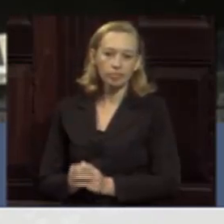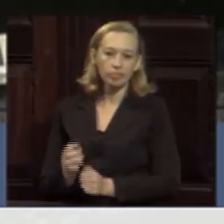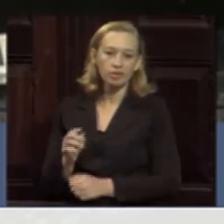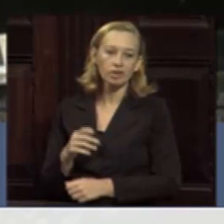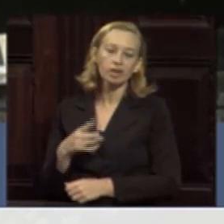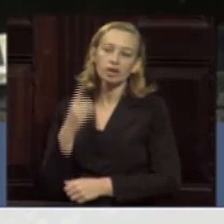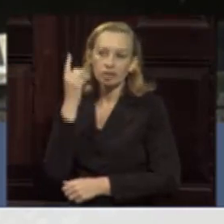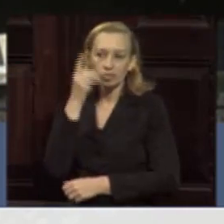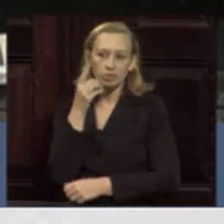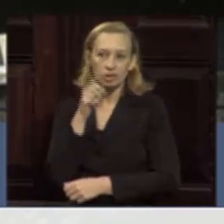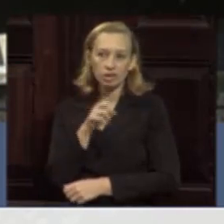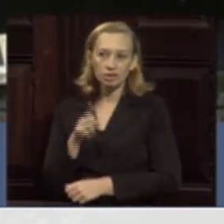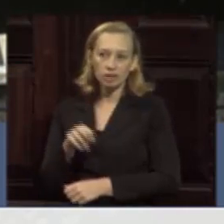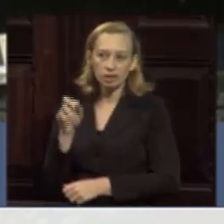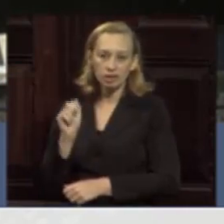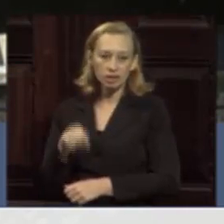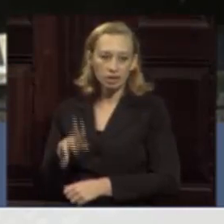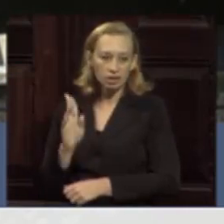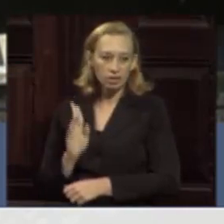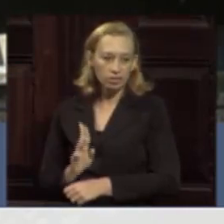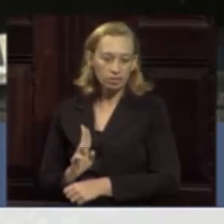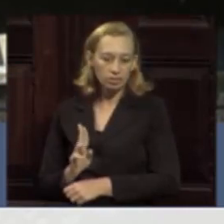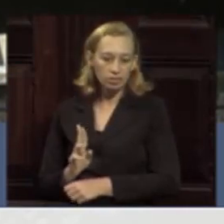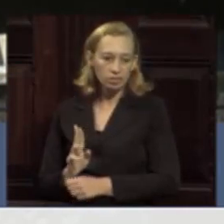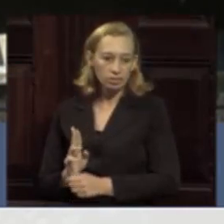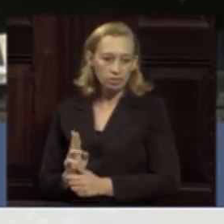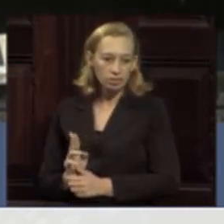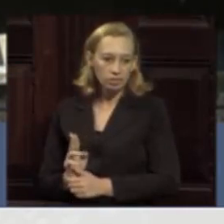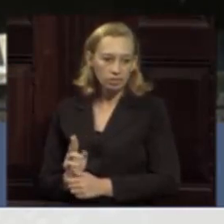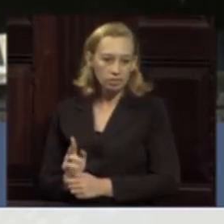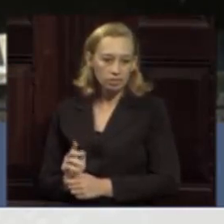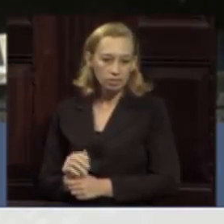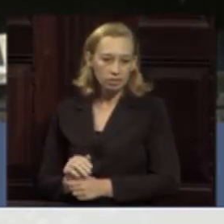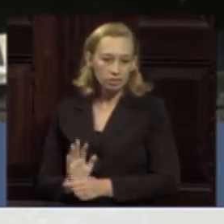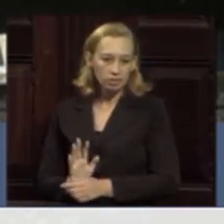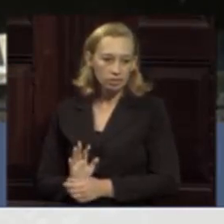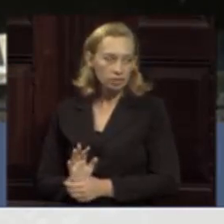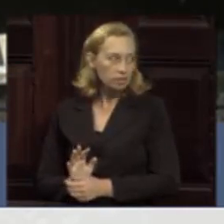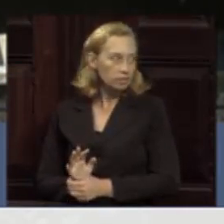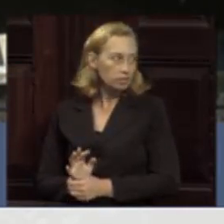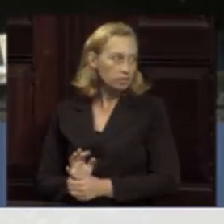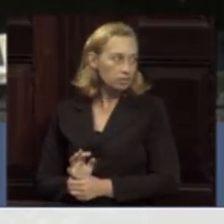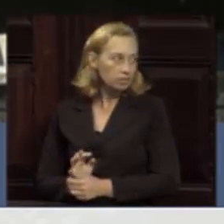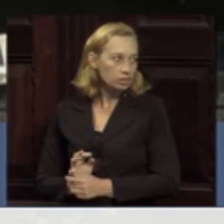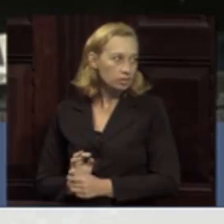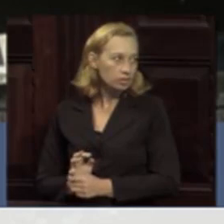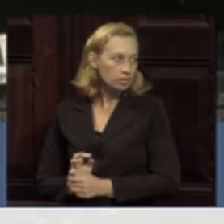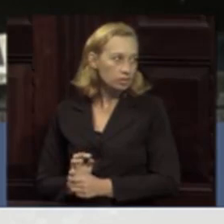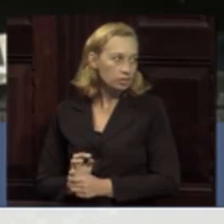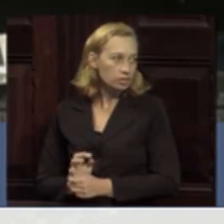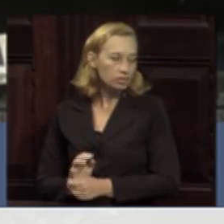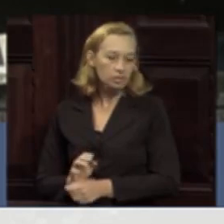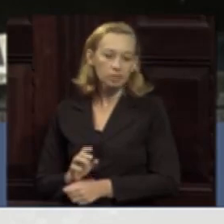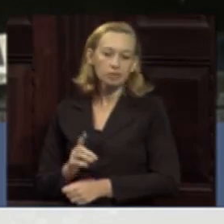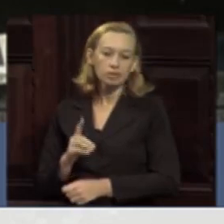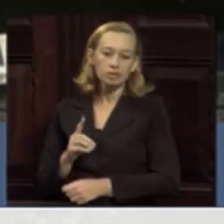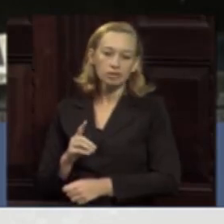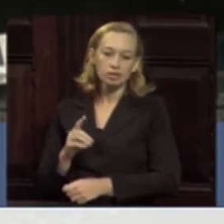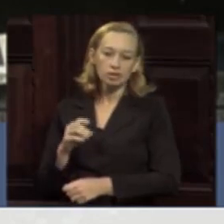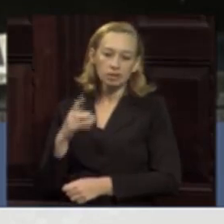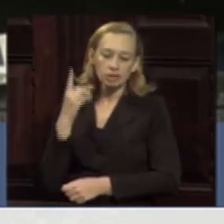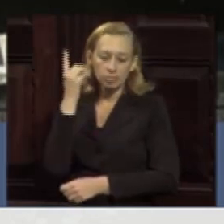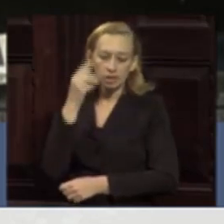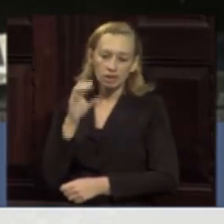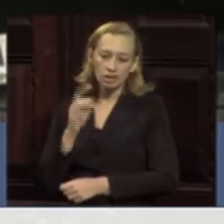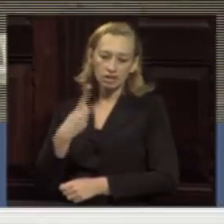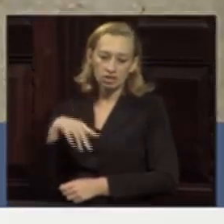designação da presidência. Tá. Vou ceder a palavra para a deputada Cidinha. A palavra, deputada Cidinha Campos, autora do